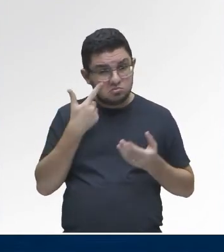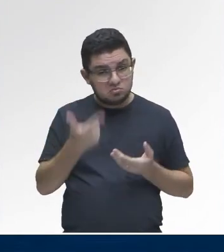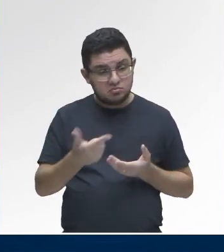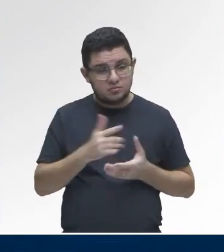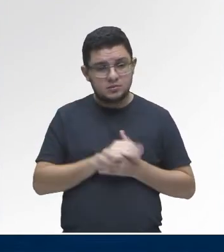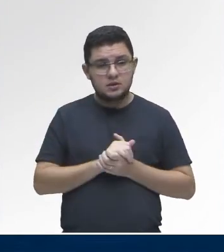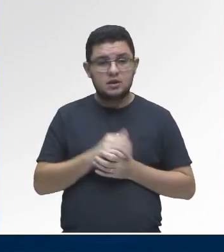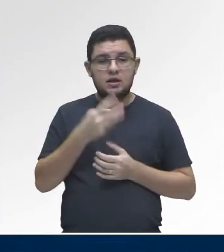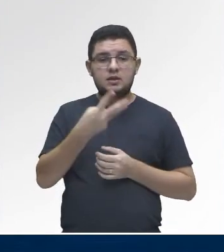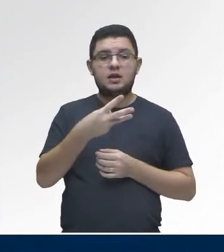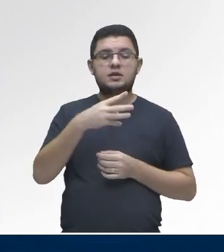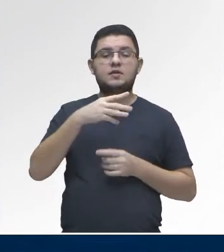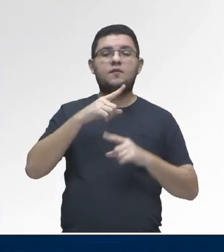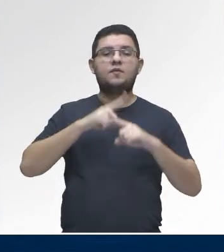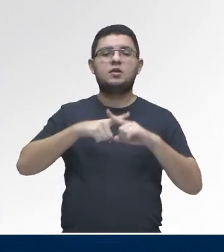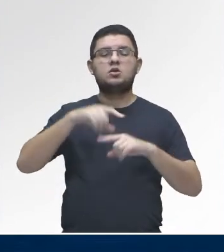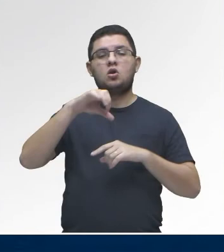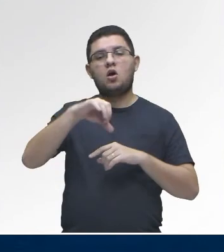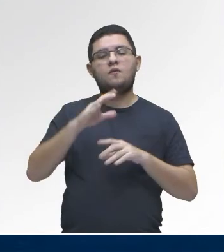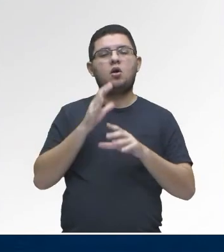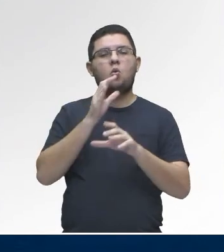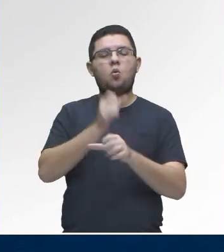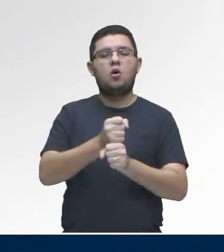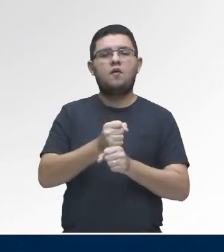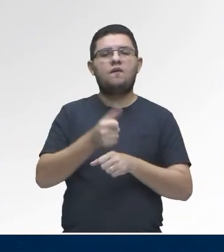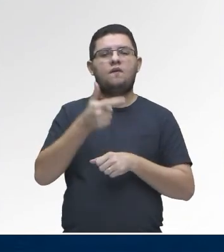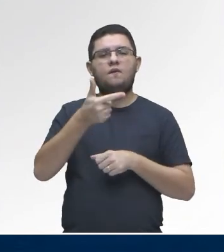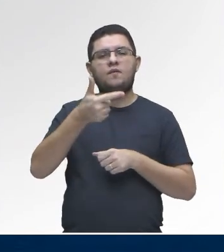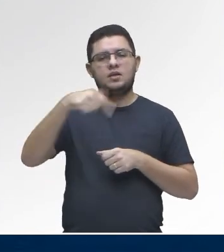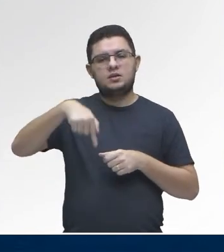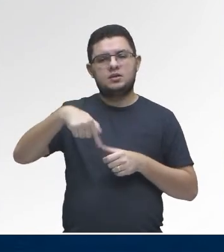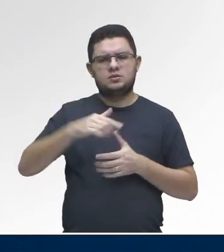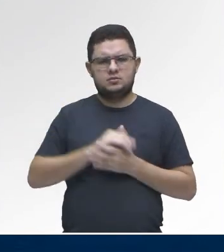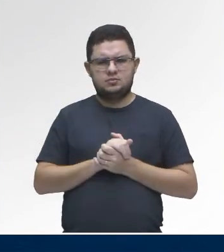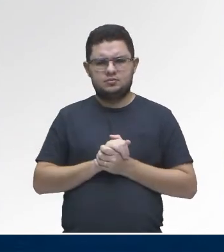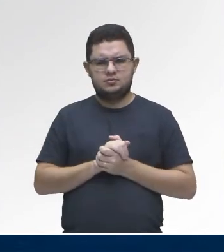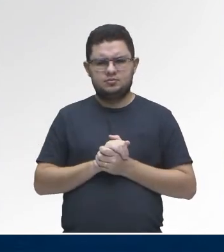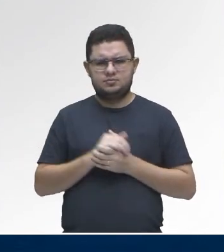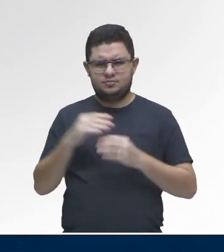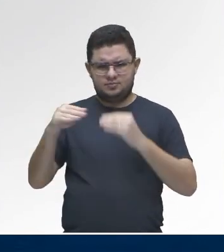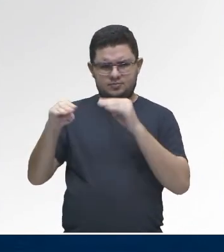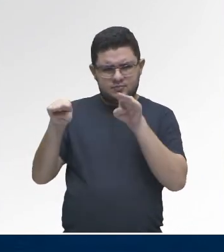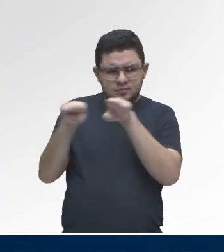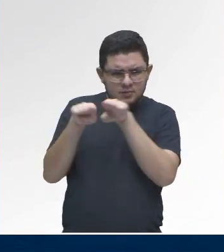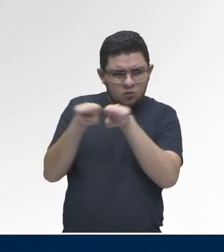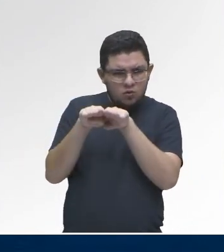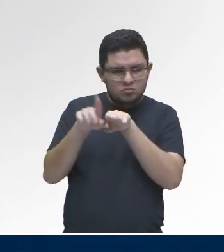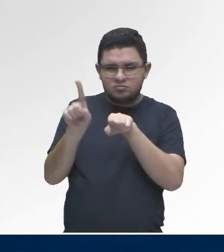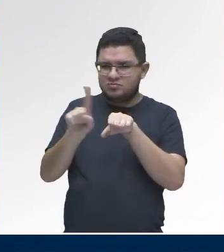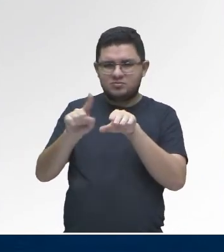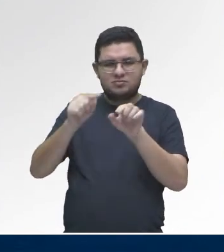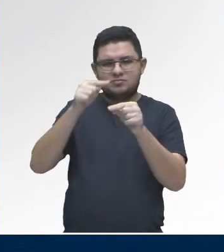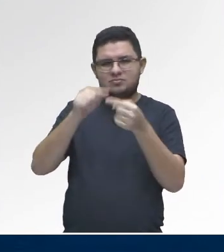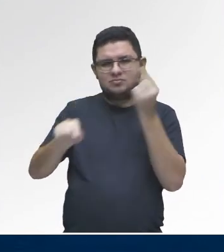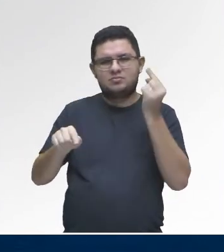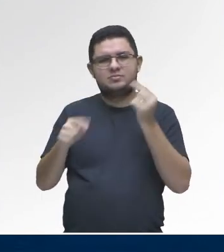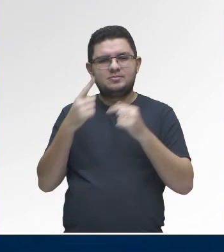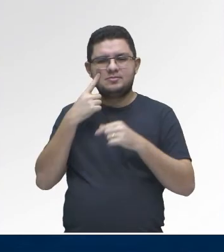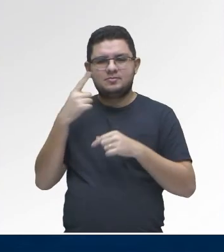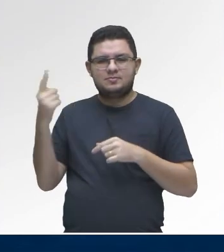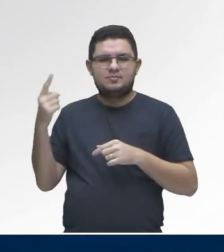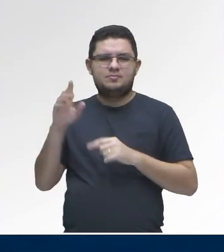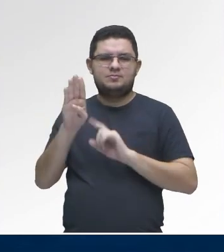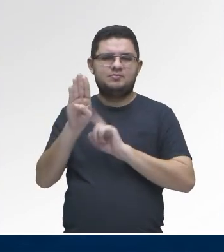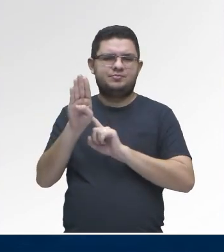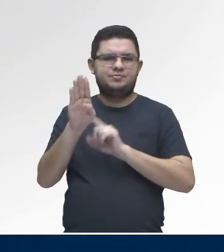a 27, olha só. É igual a 12? Não deu certo, né? Não igualou